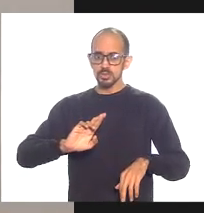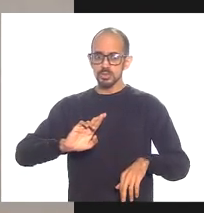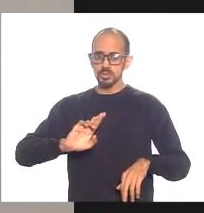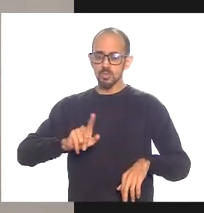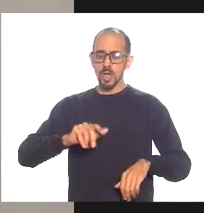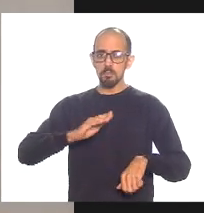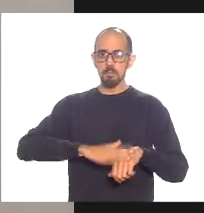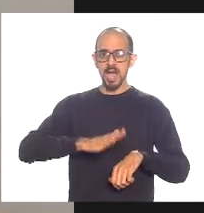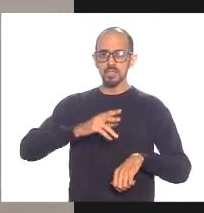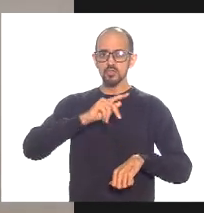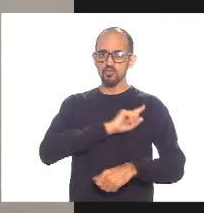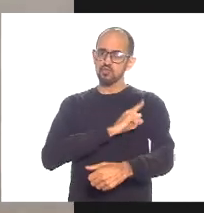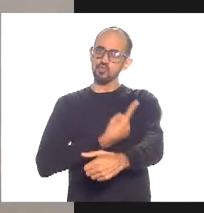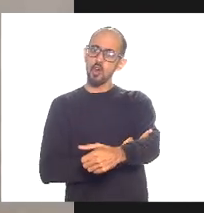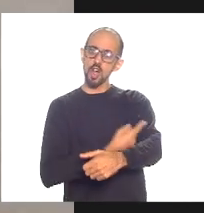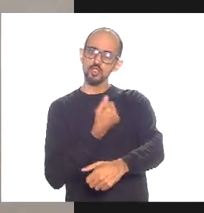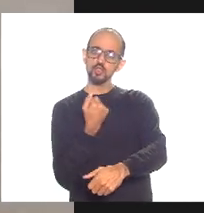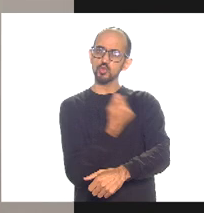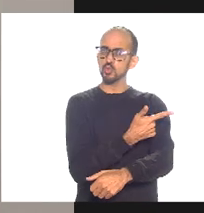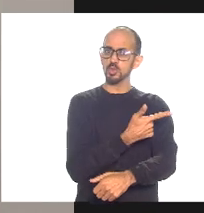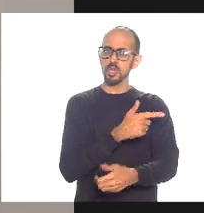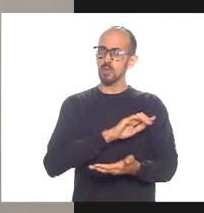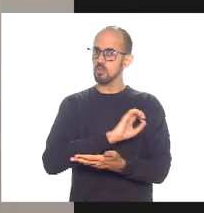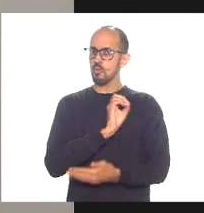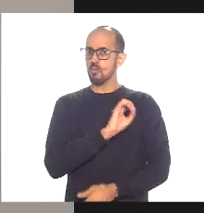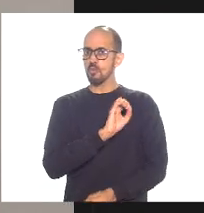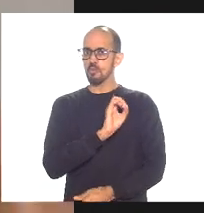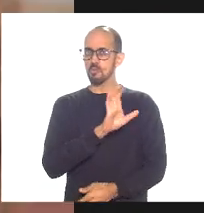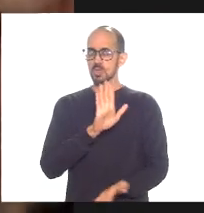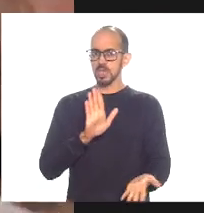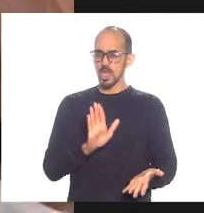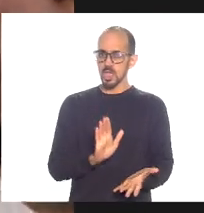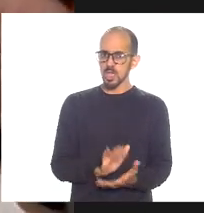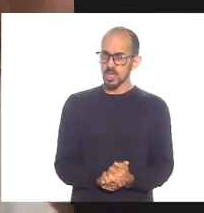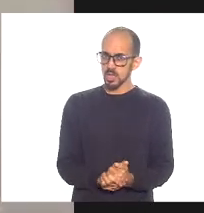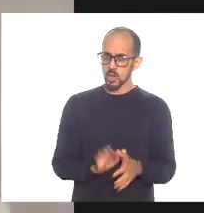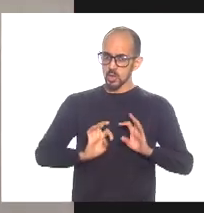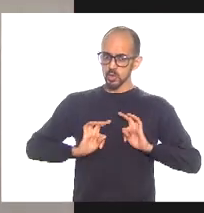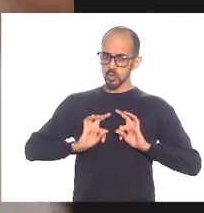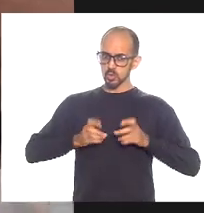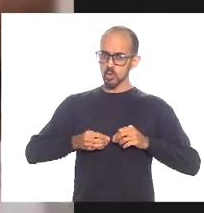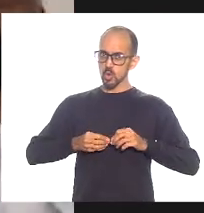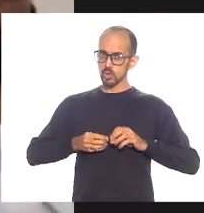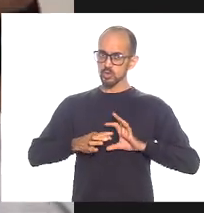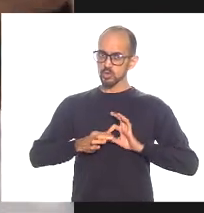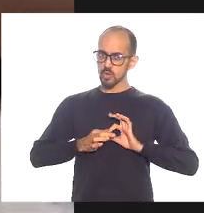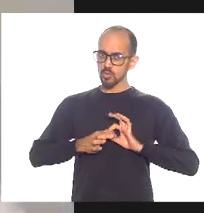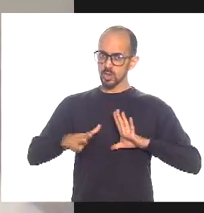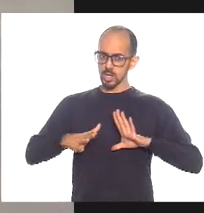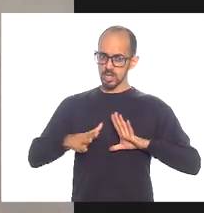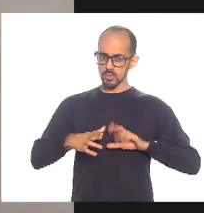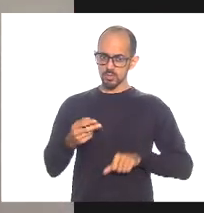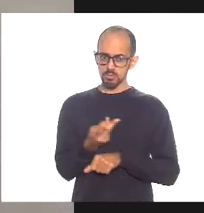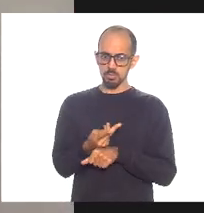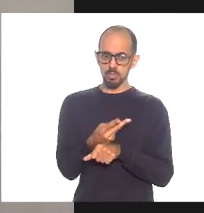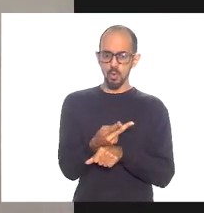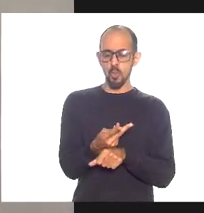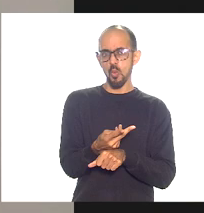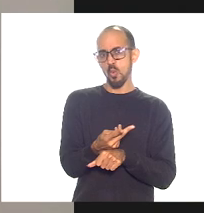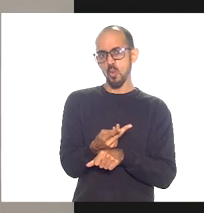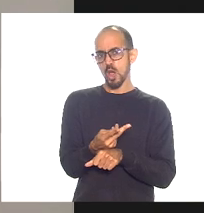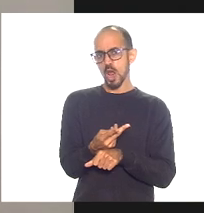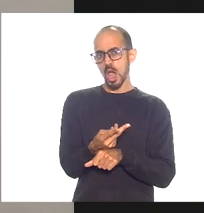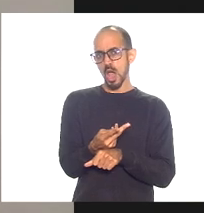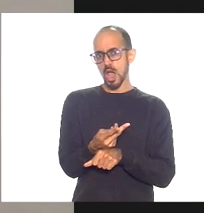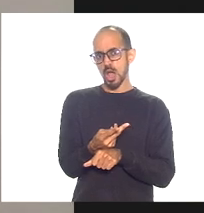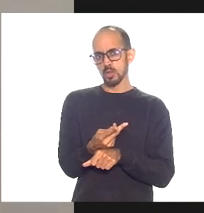ninguém. Todo mundo aqui é livre para buscar as suas orientações ideológicas, os seus aliados políticos.